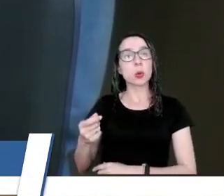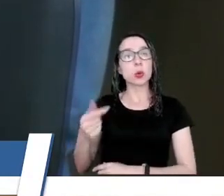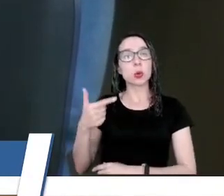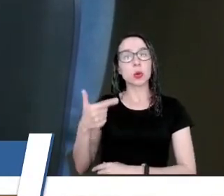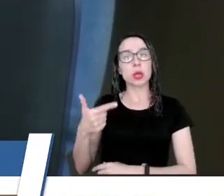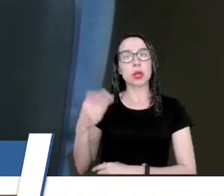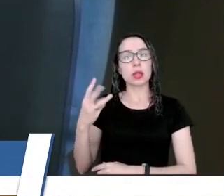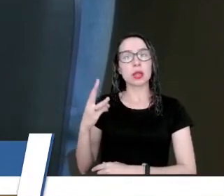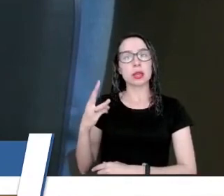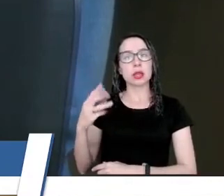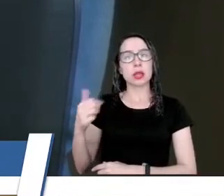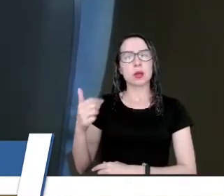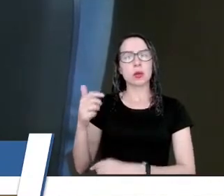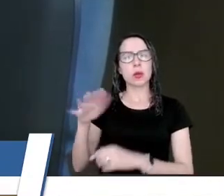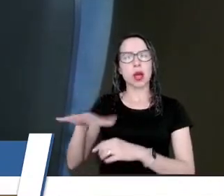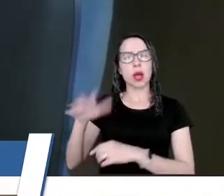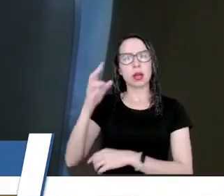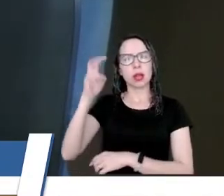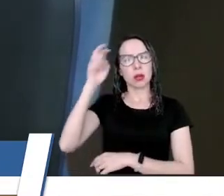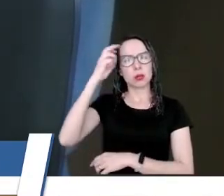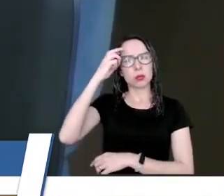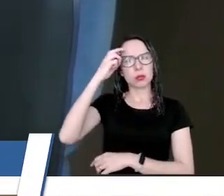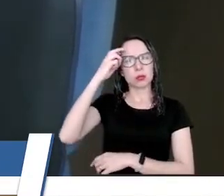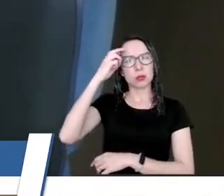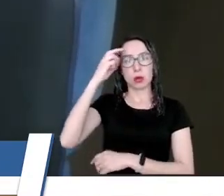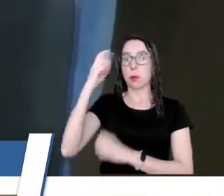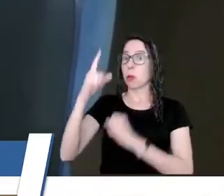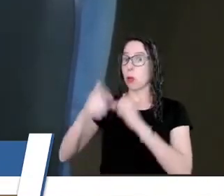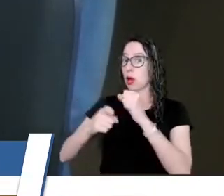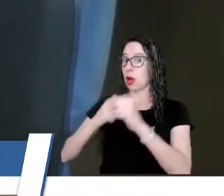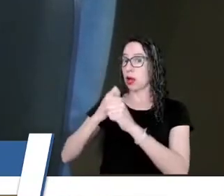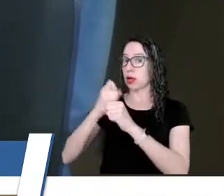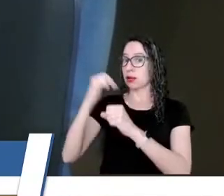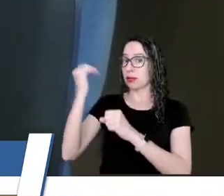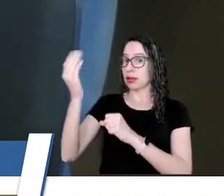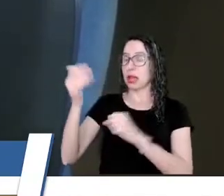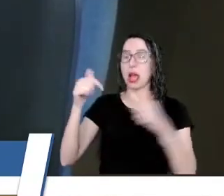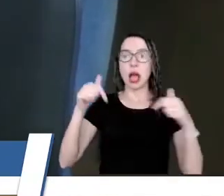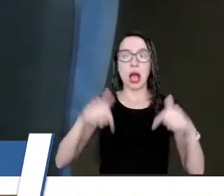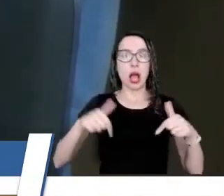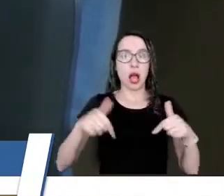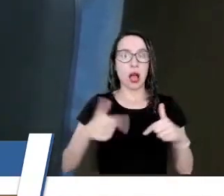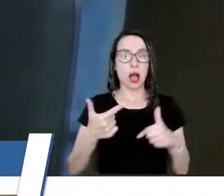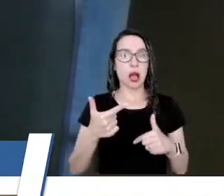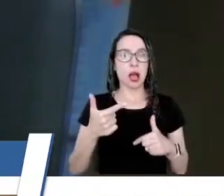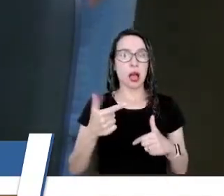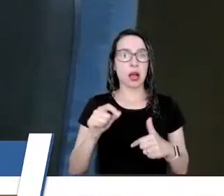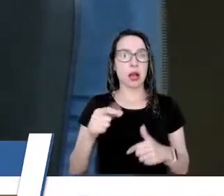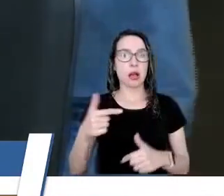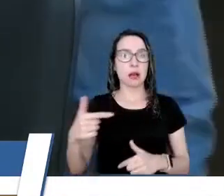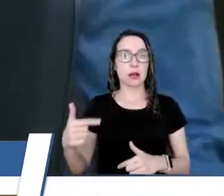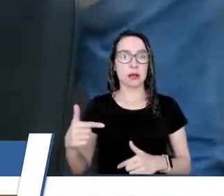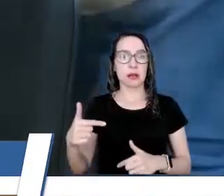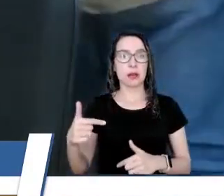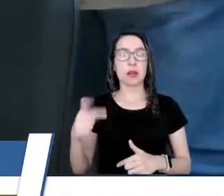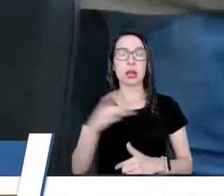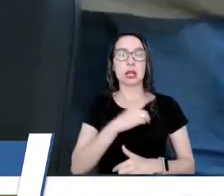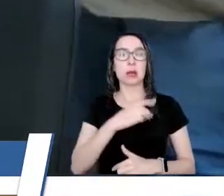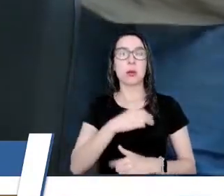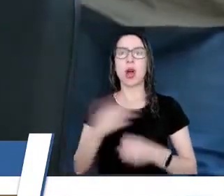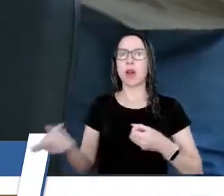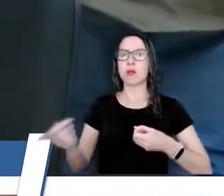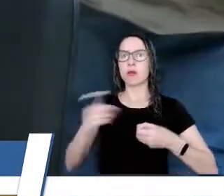3.231 para a cultura, para o ano que vem. E esse ano, como o próprio Della Mota já falou, está devolvendo quase que